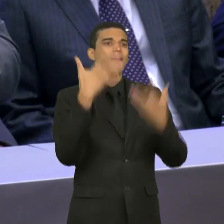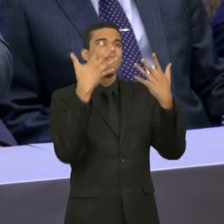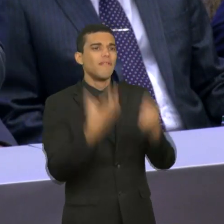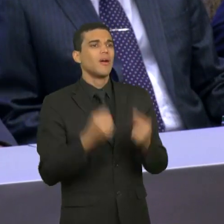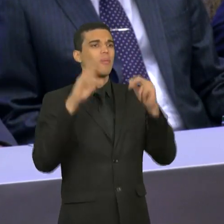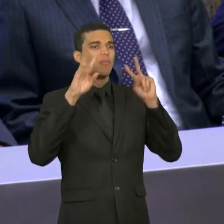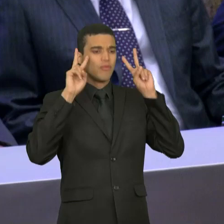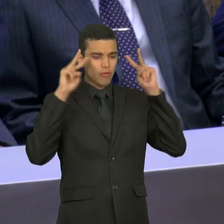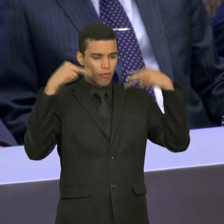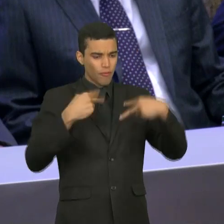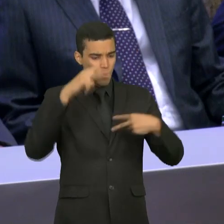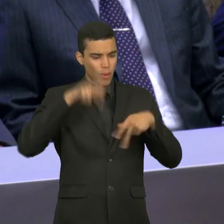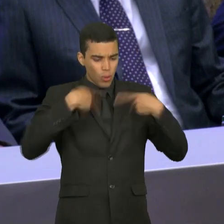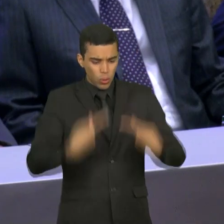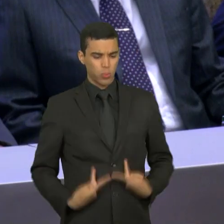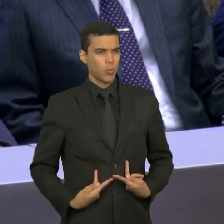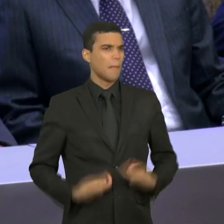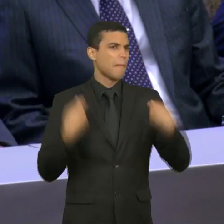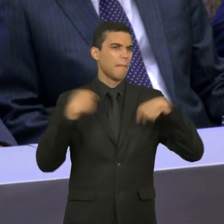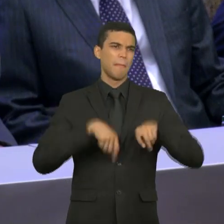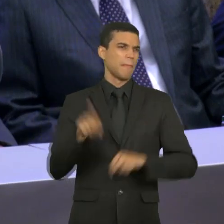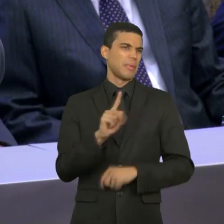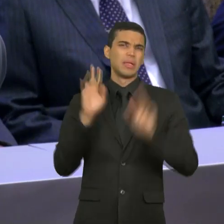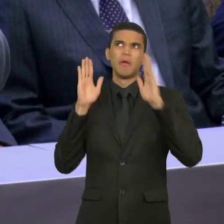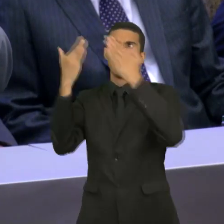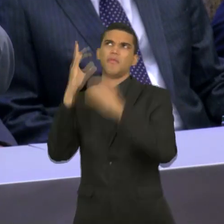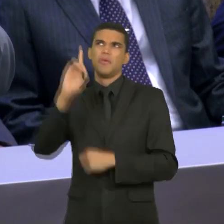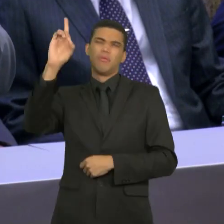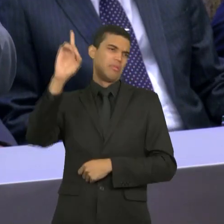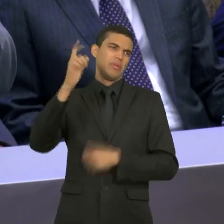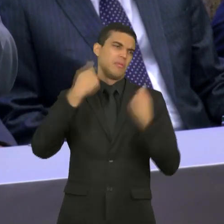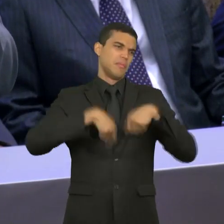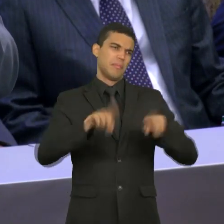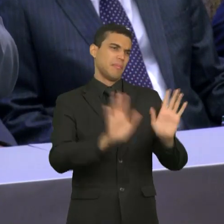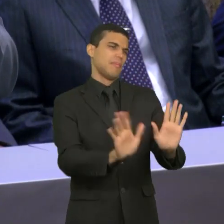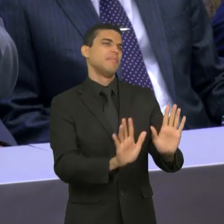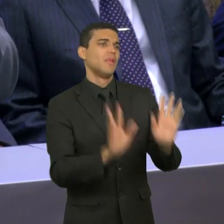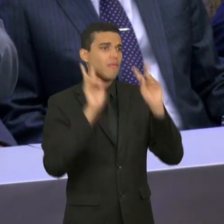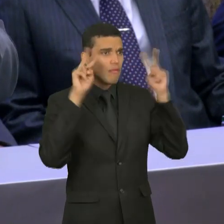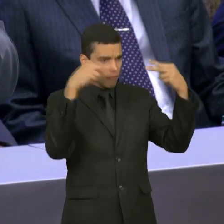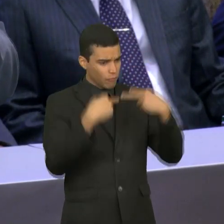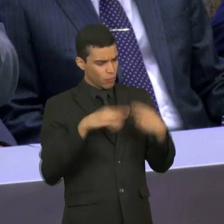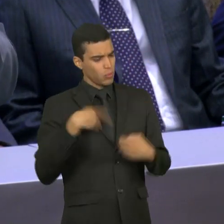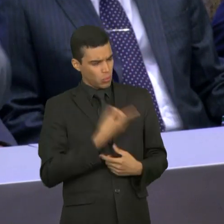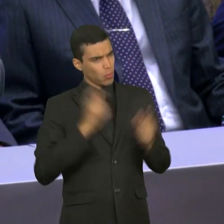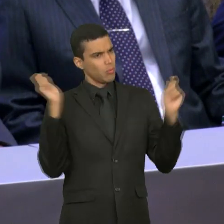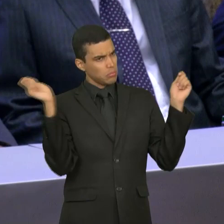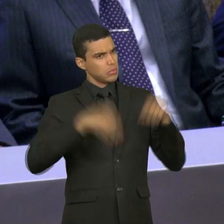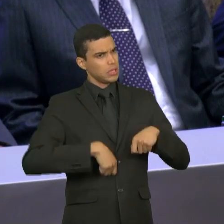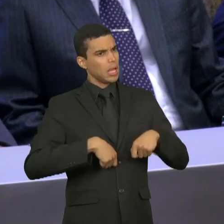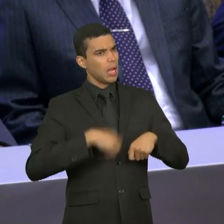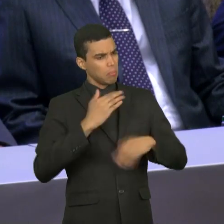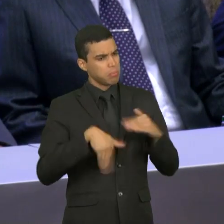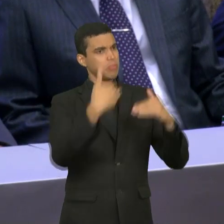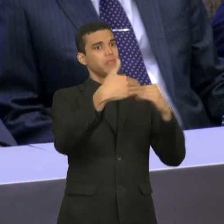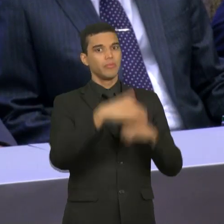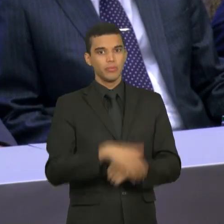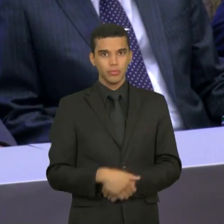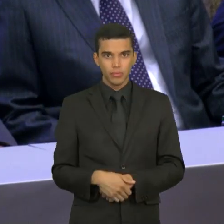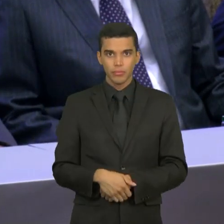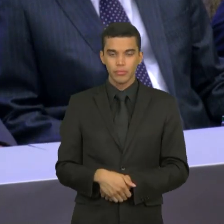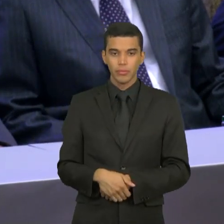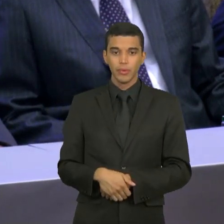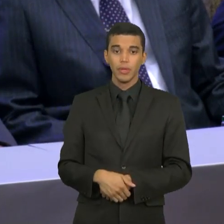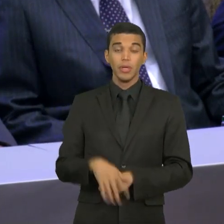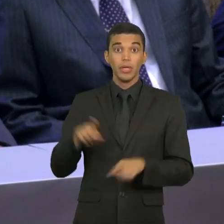e do Iluminismo saiu ou eu ia dizer prosperou mas regrediu o tal do